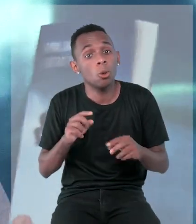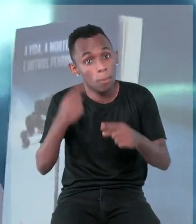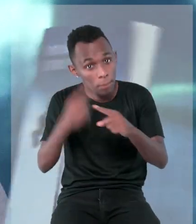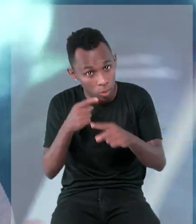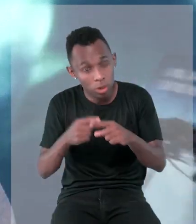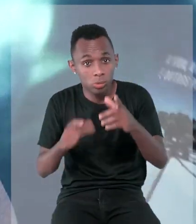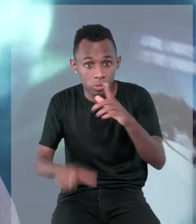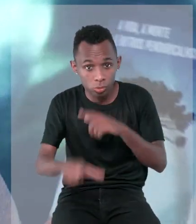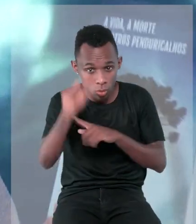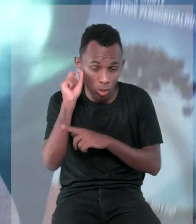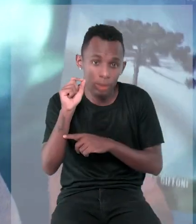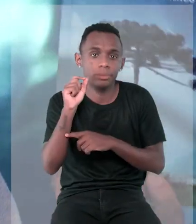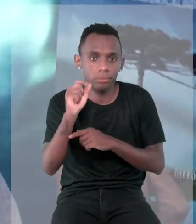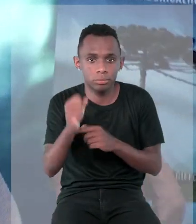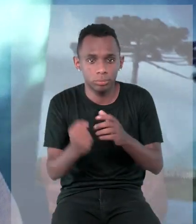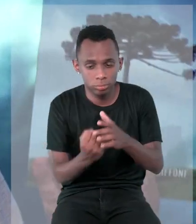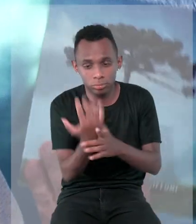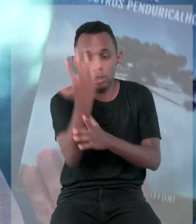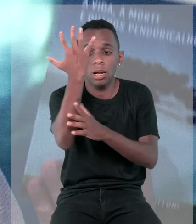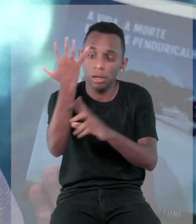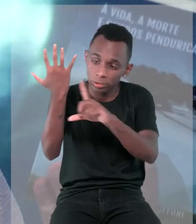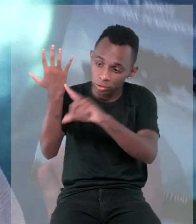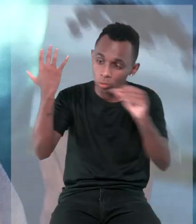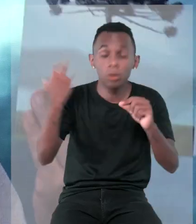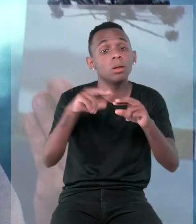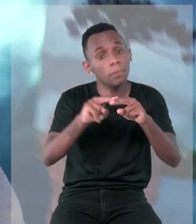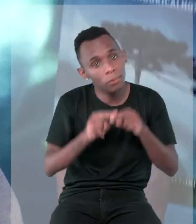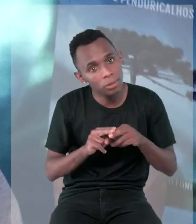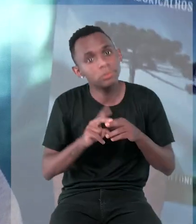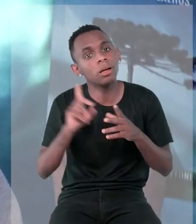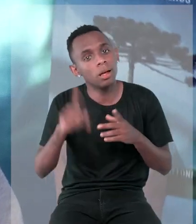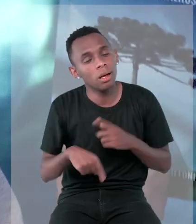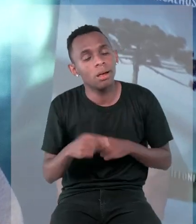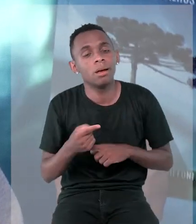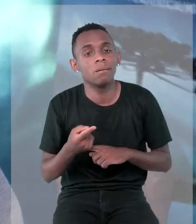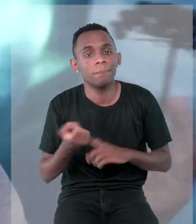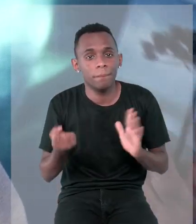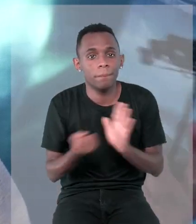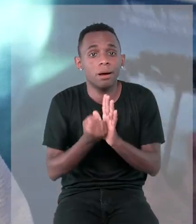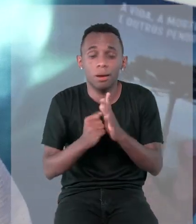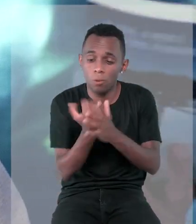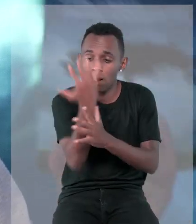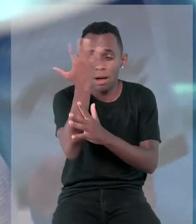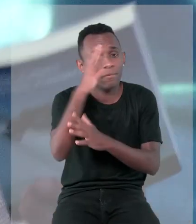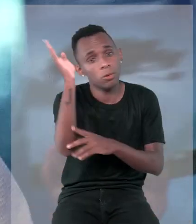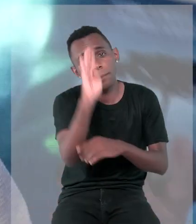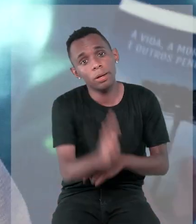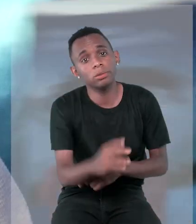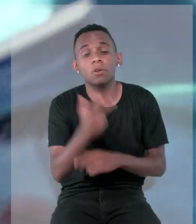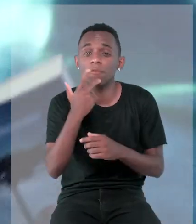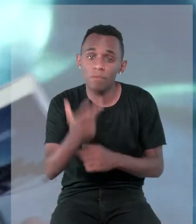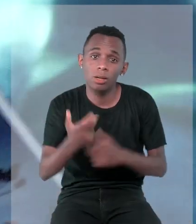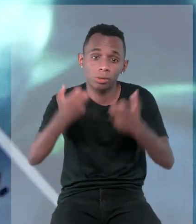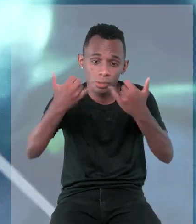de eu ter escolhido o pinheiro foi justamente isso. É uma árvore brasileira, porque eu estou